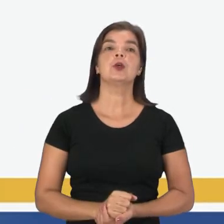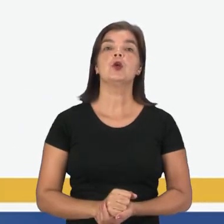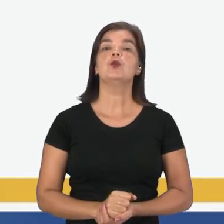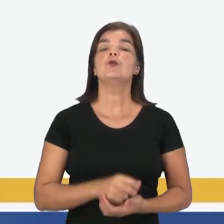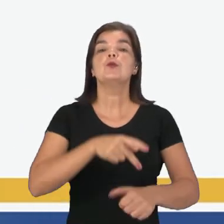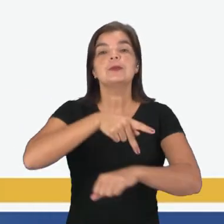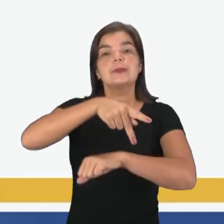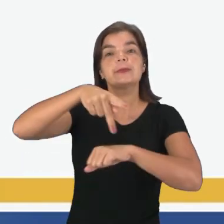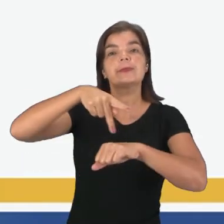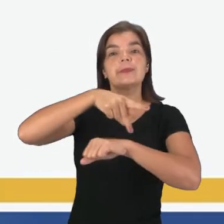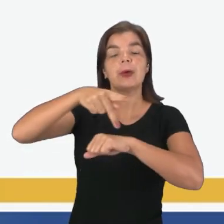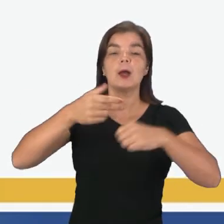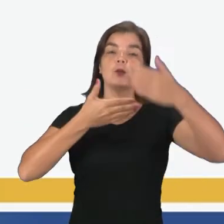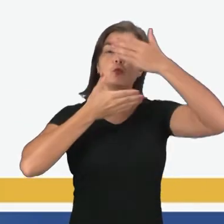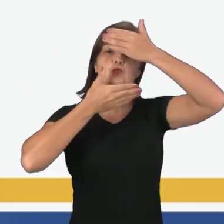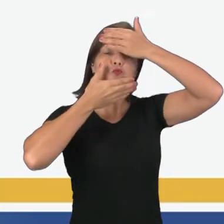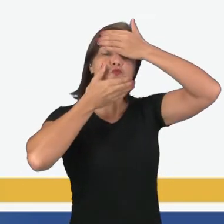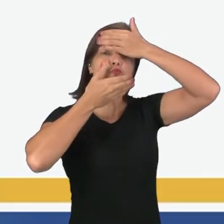árabes, mas há